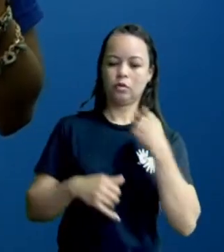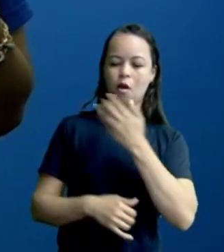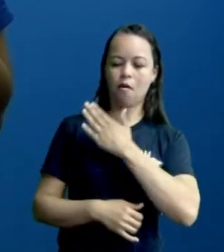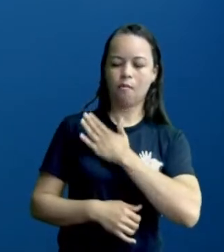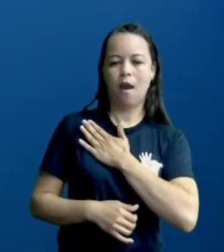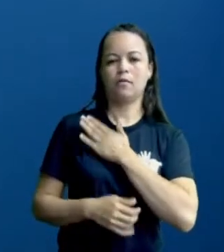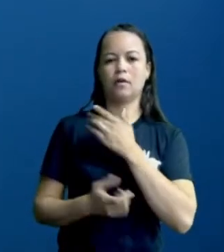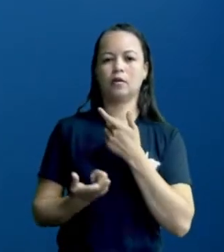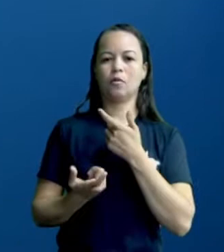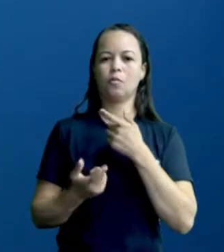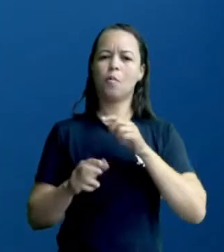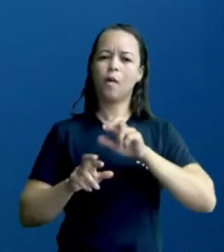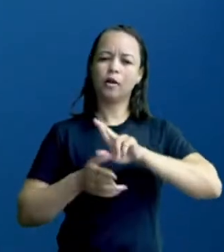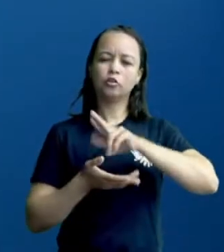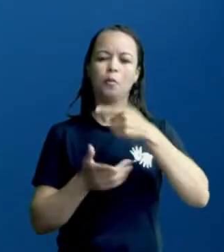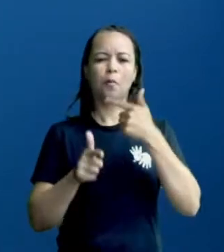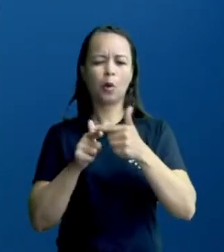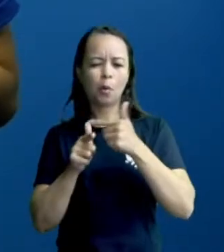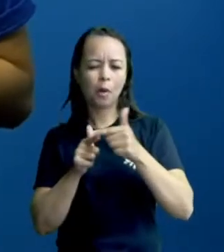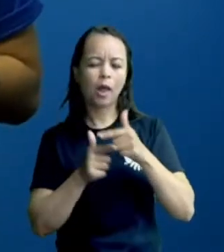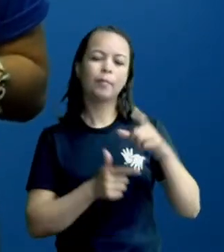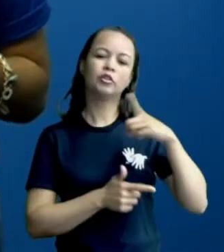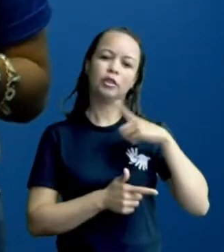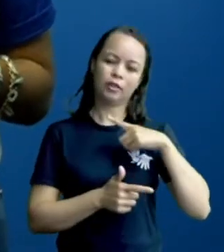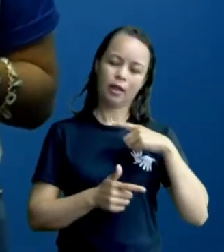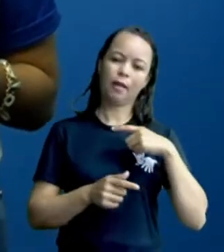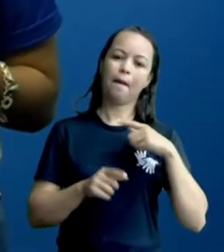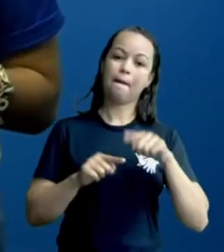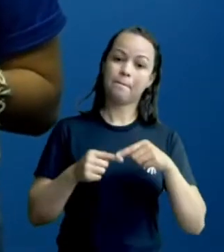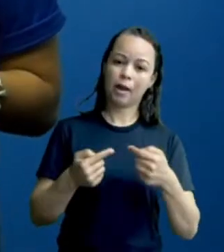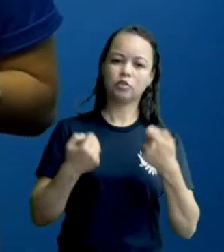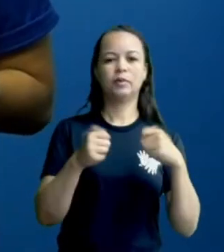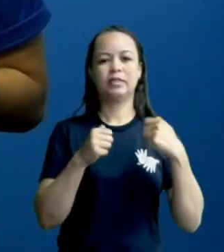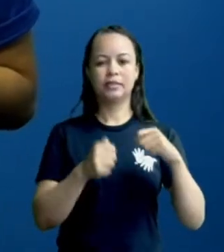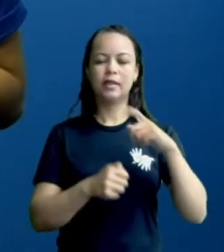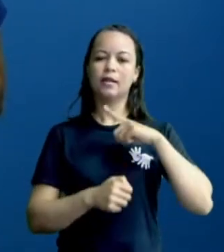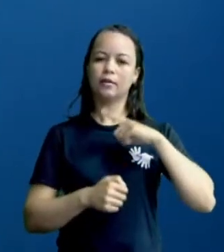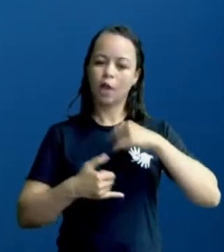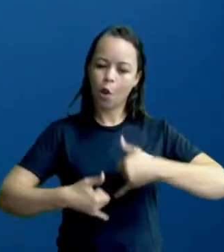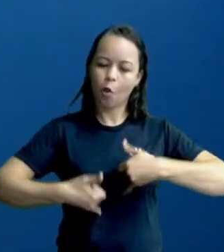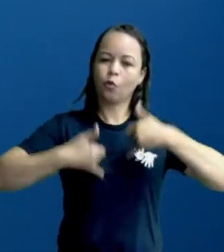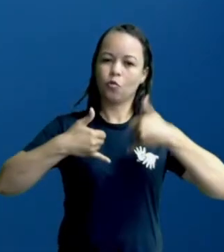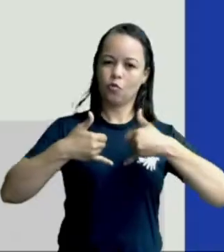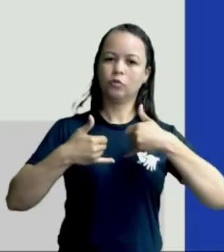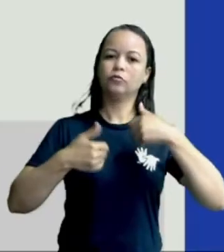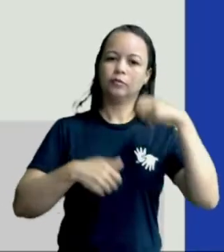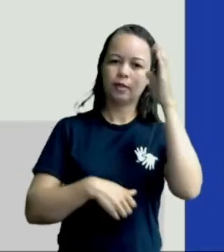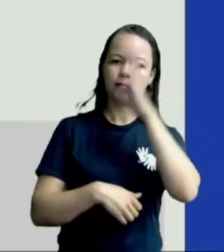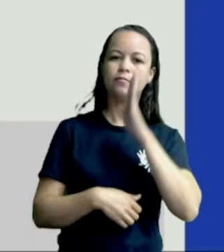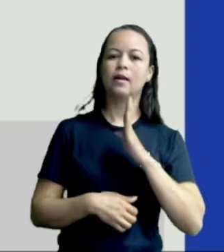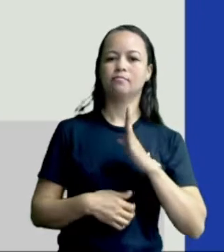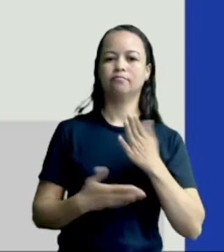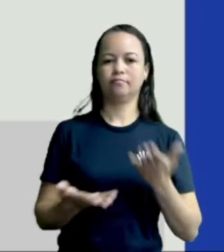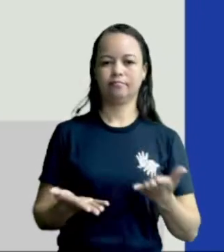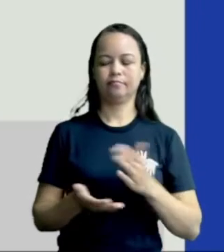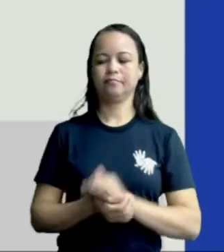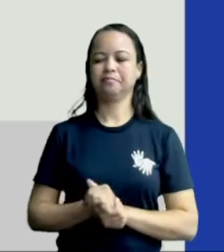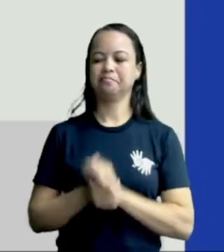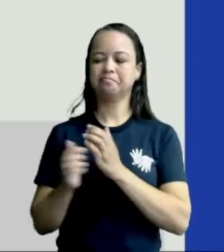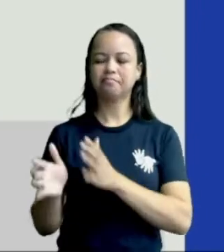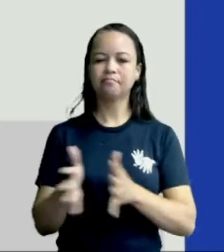os defeitos que se tenha, mas a gente precisa sim ter esse orgulho de ser brasileiro, tá certo? Então vamos lá,